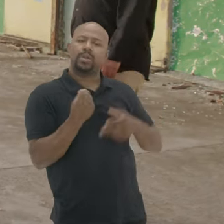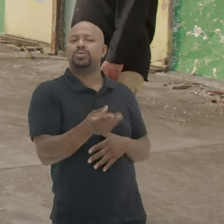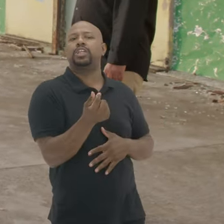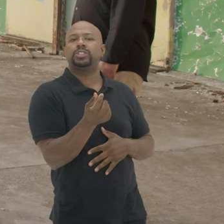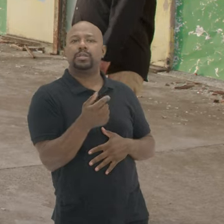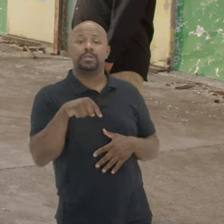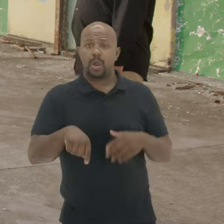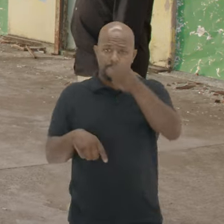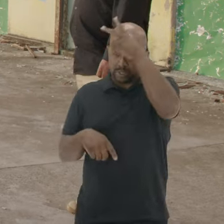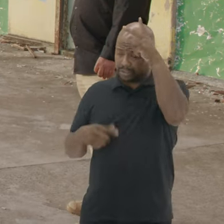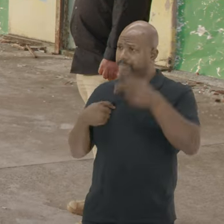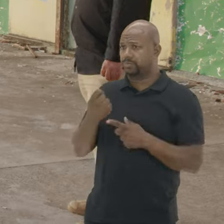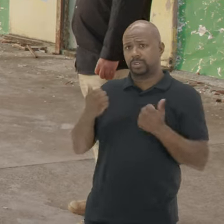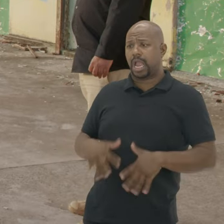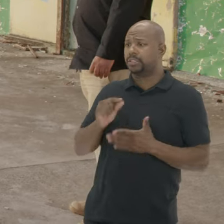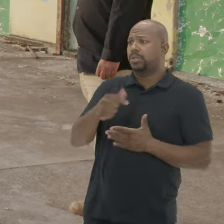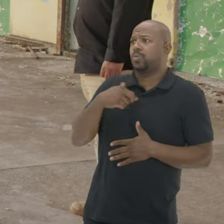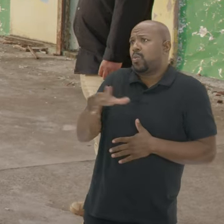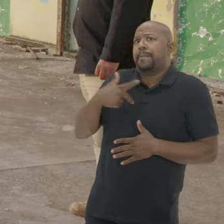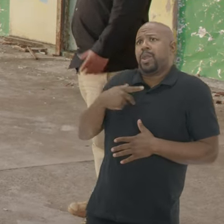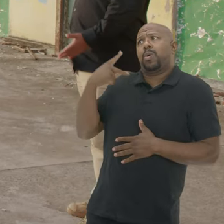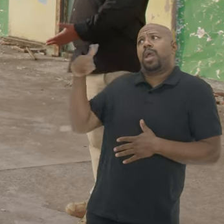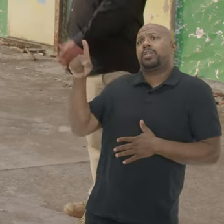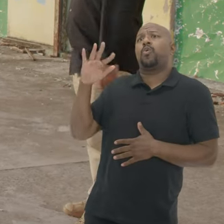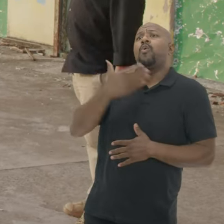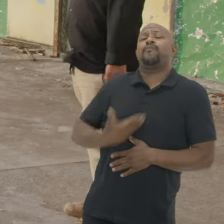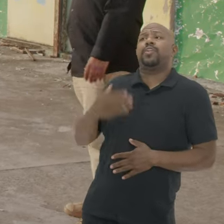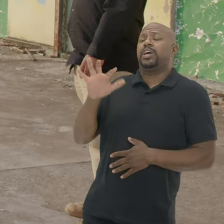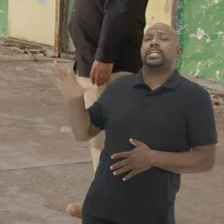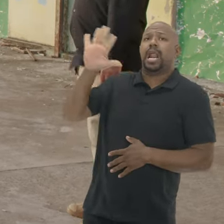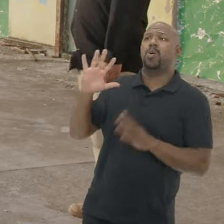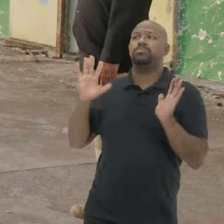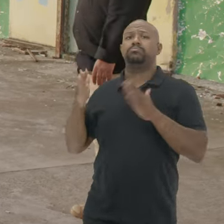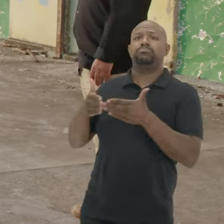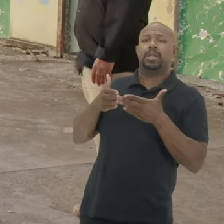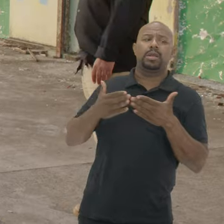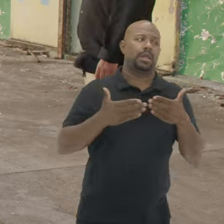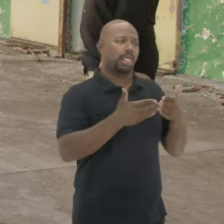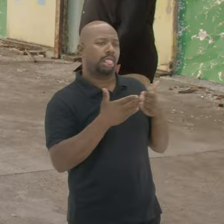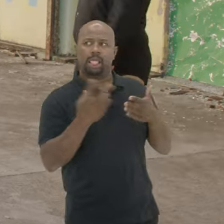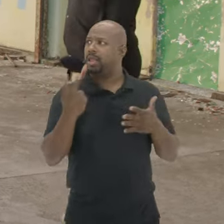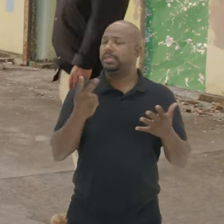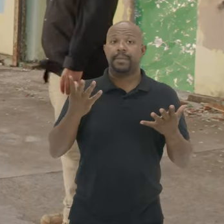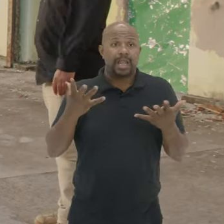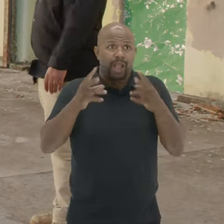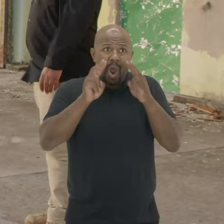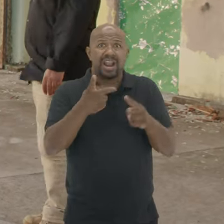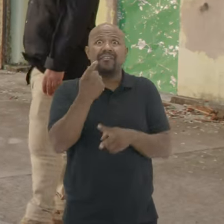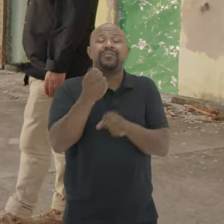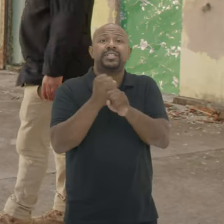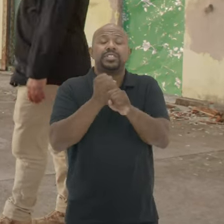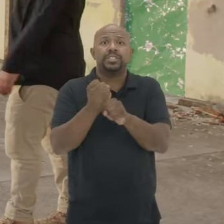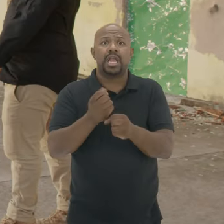valores O município Não investe Porque não é seu É da união E está cedido para si Então É um problema Mas olha